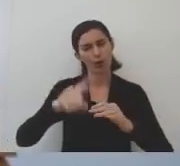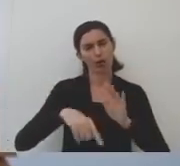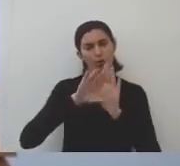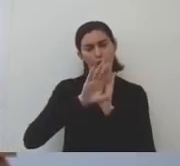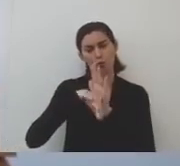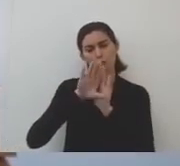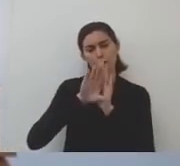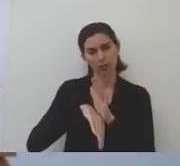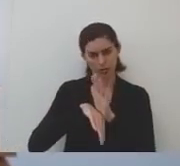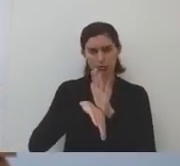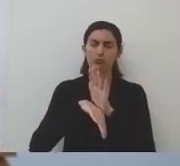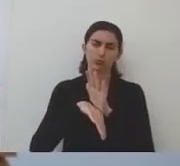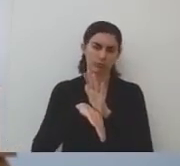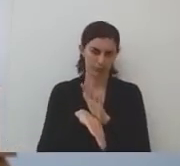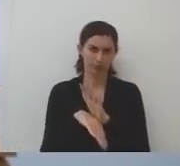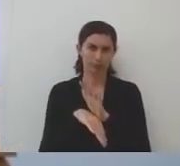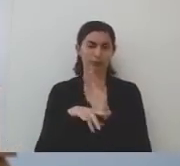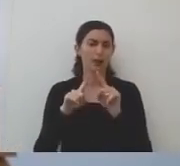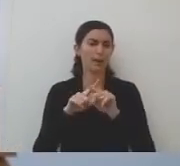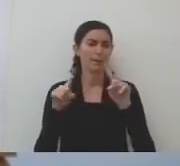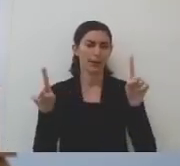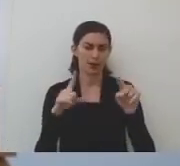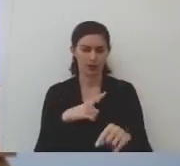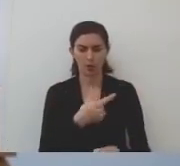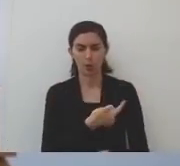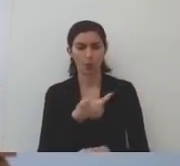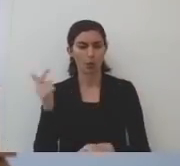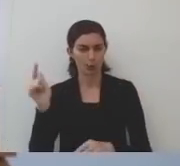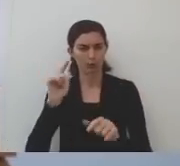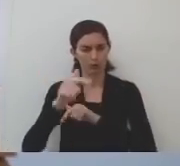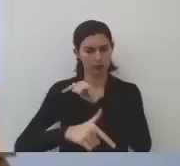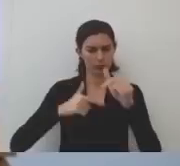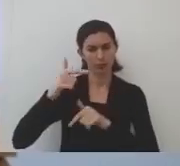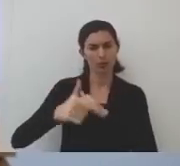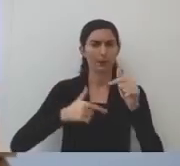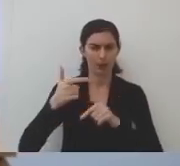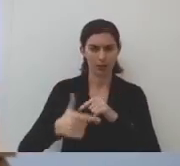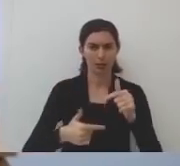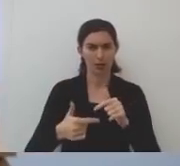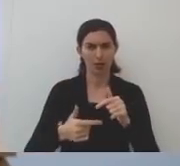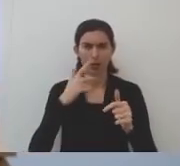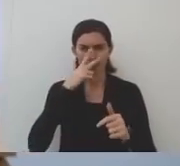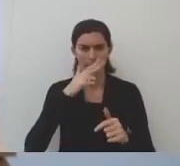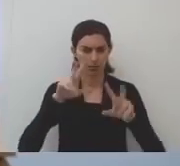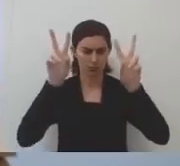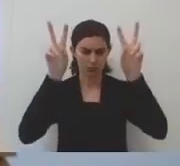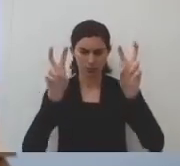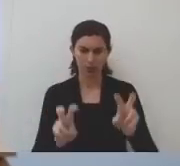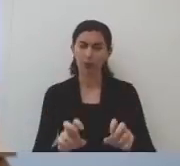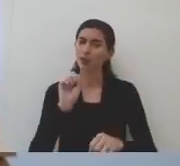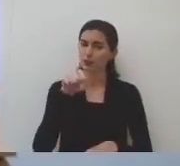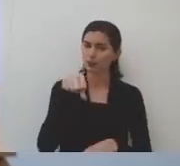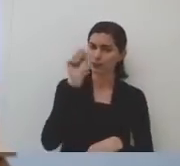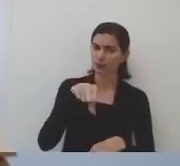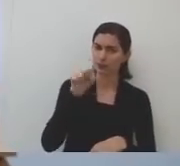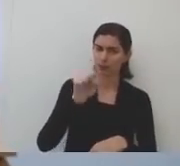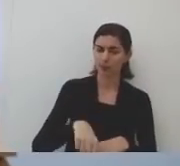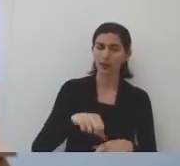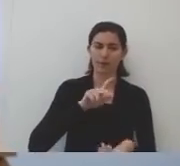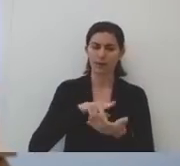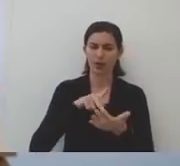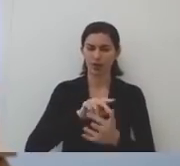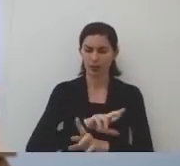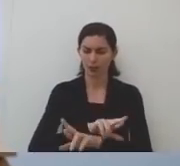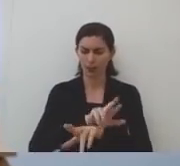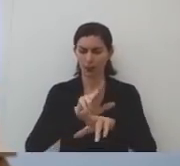conceito, a conceituação em si. Mas existe outra forma de eu trabalhar esse mesmo conteúdo? Sim, existe, na verdade, existem